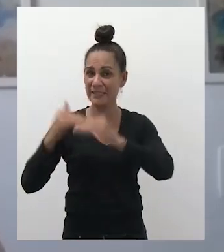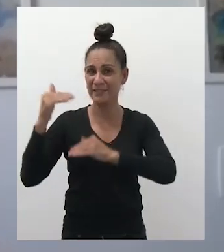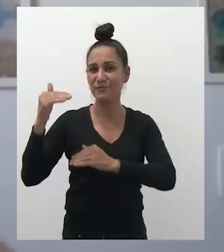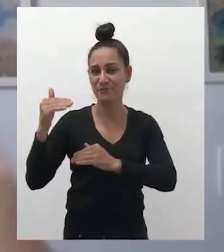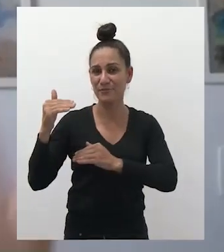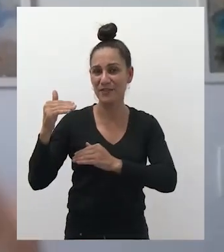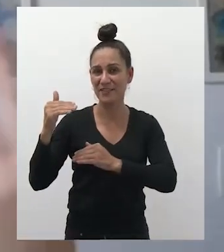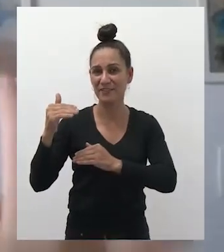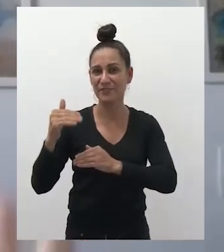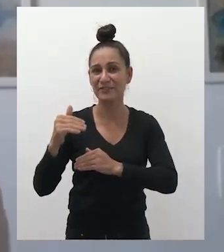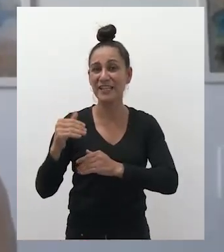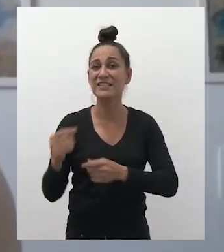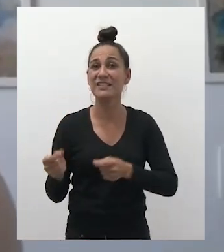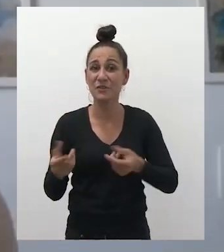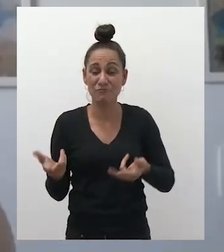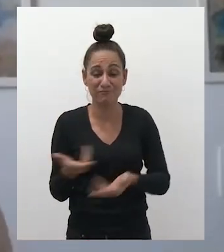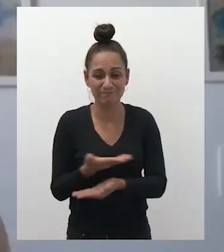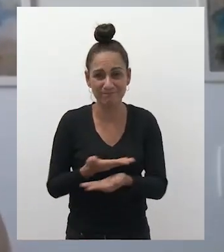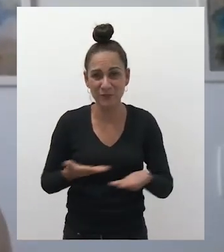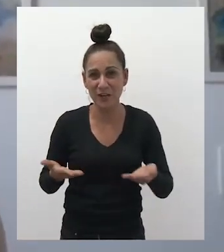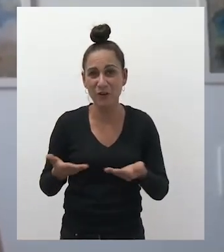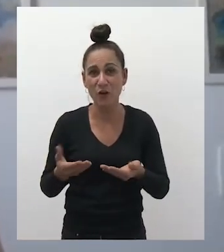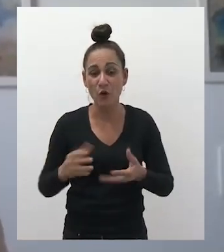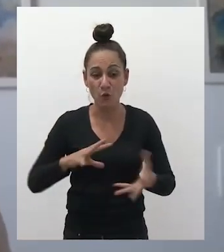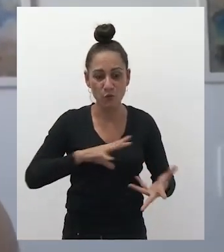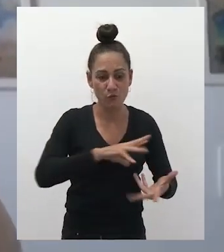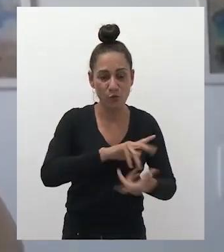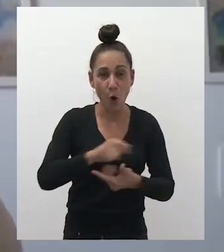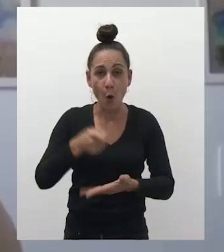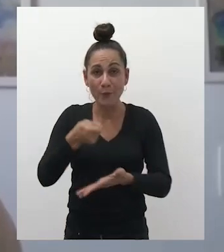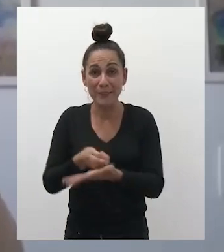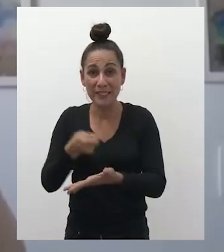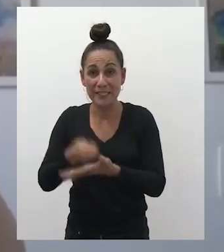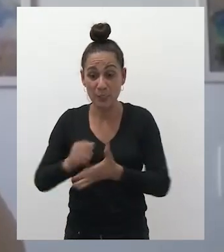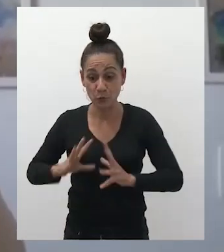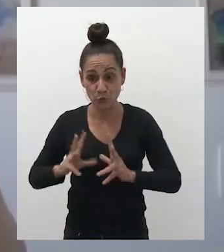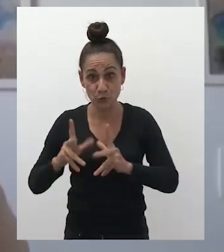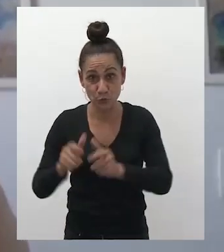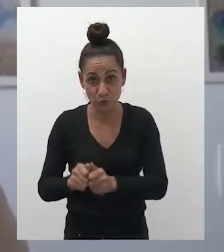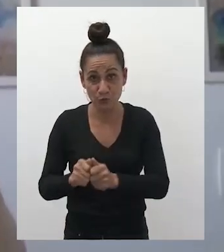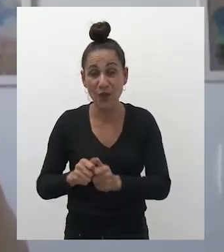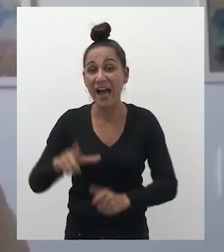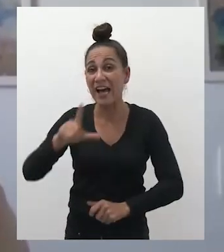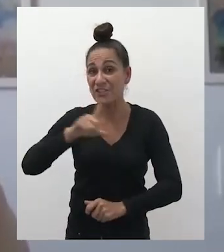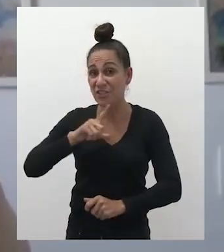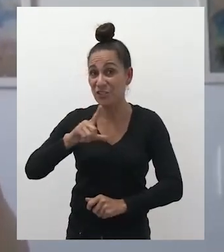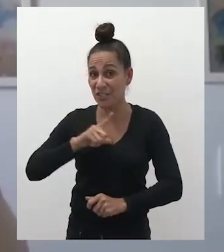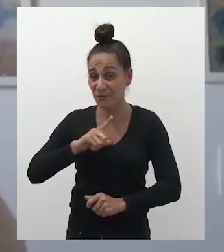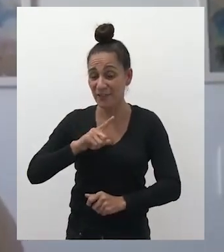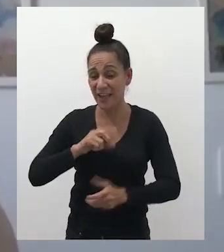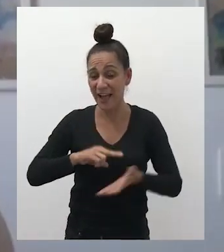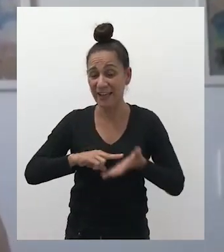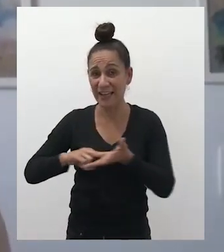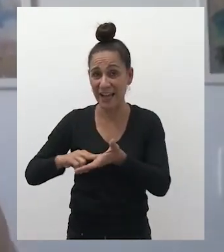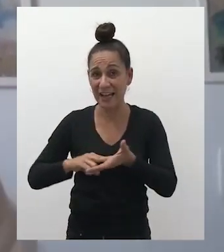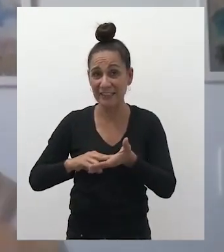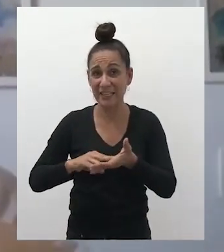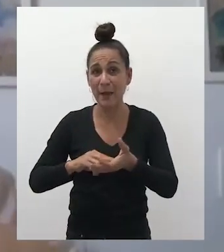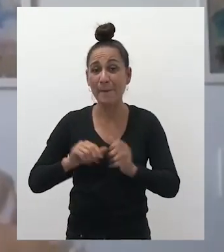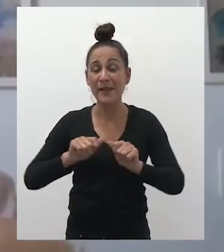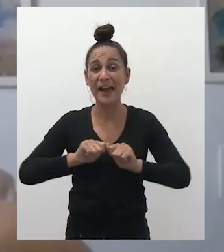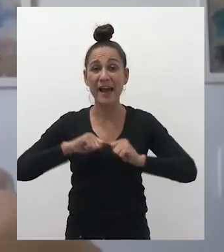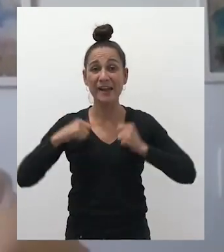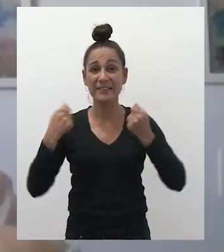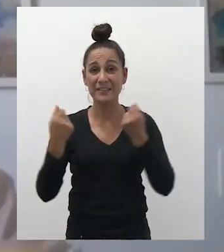desenvolvimento, dessa forma como compromisso global, nós tivemos a Carta do Milênio, adotada pela Assembleia Geral, que é como